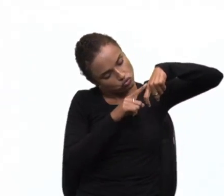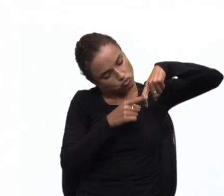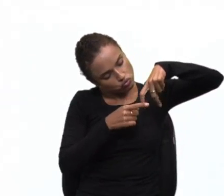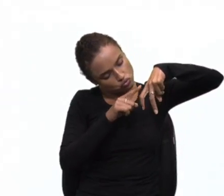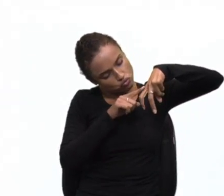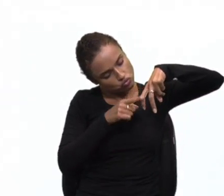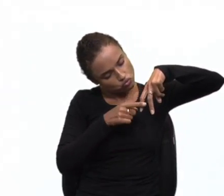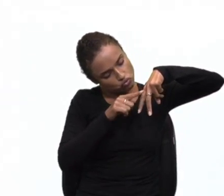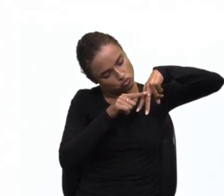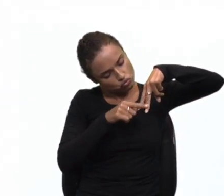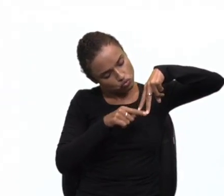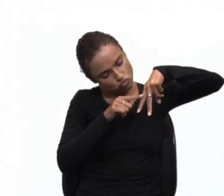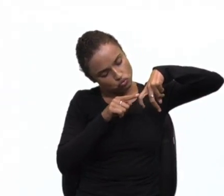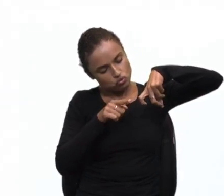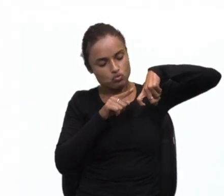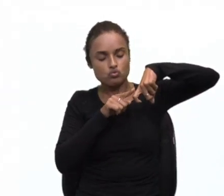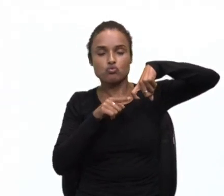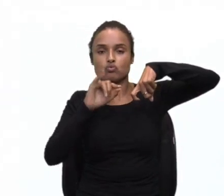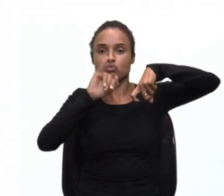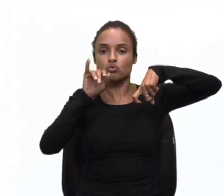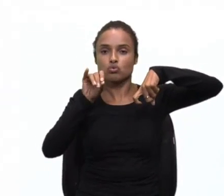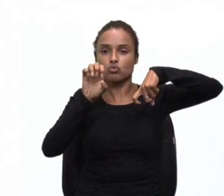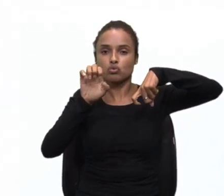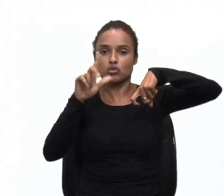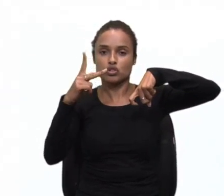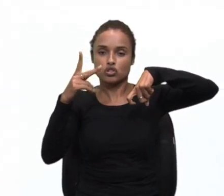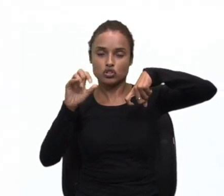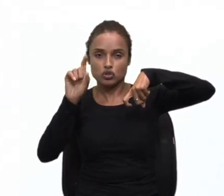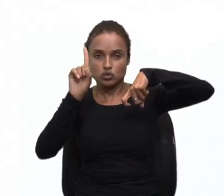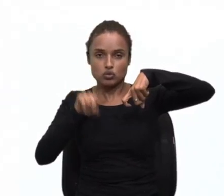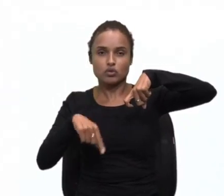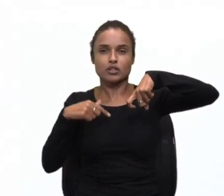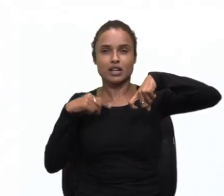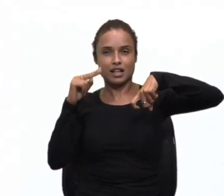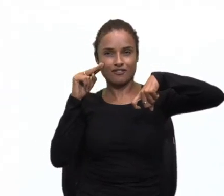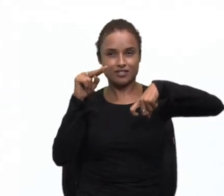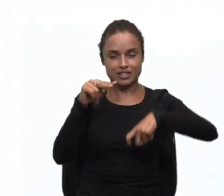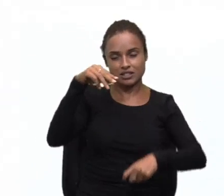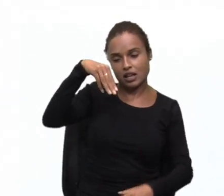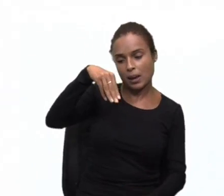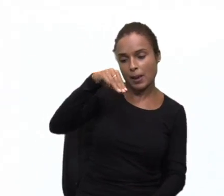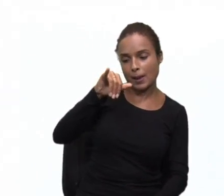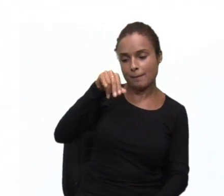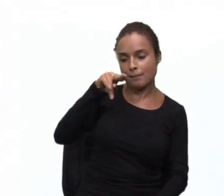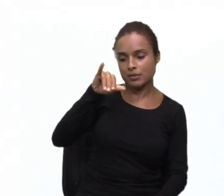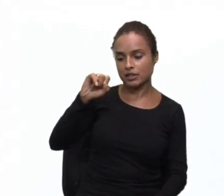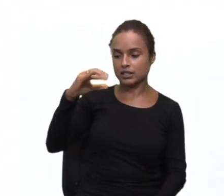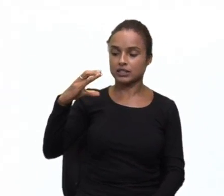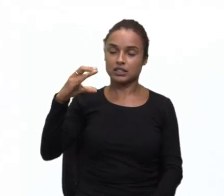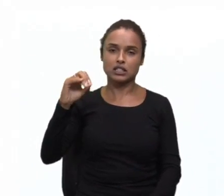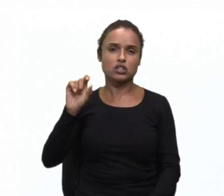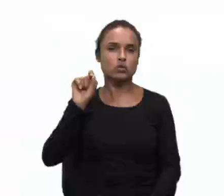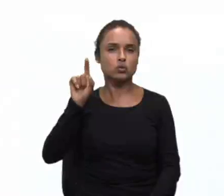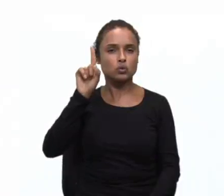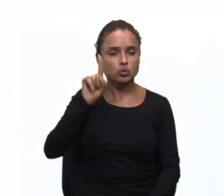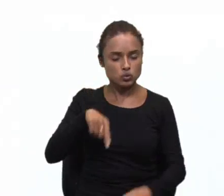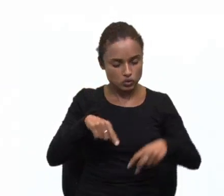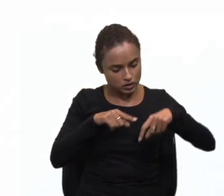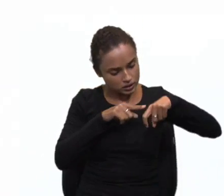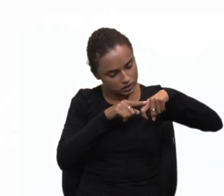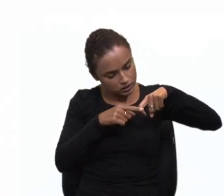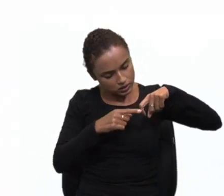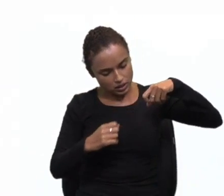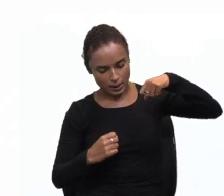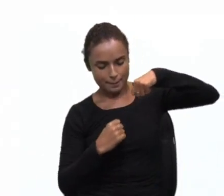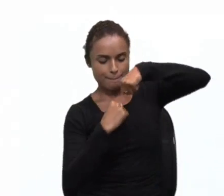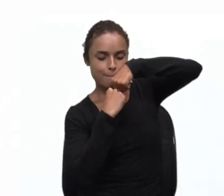atrás sobre o menisco? O menisco são crescentes fibrosas, tá? Que situam-se sobre a face superior